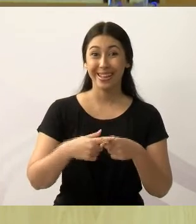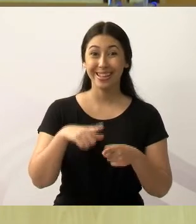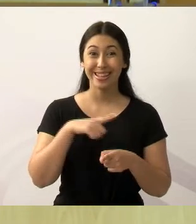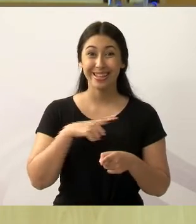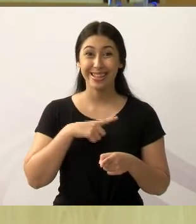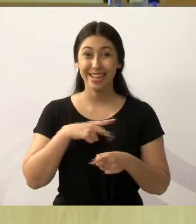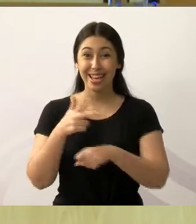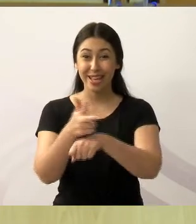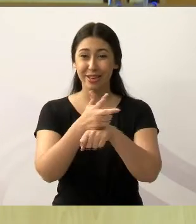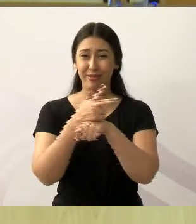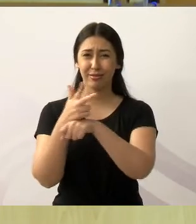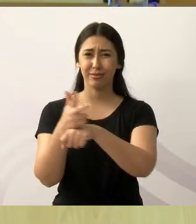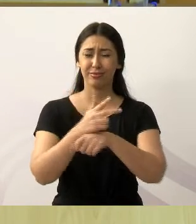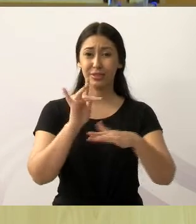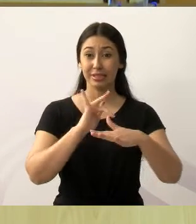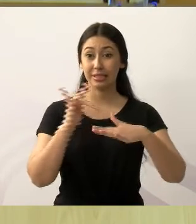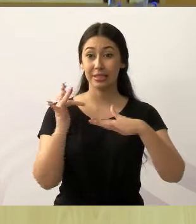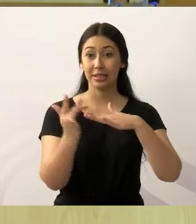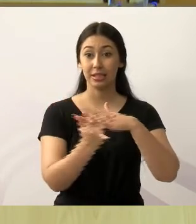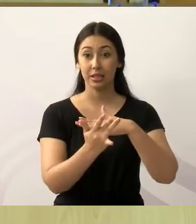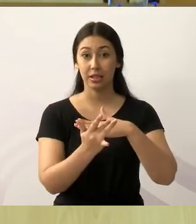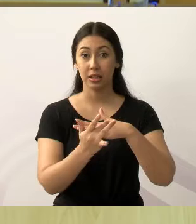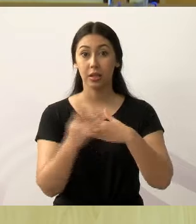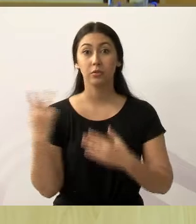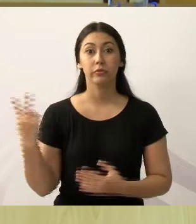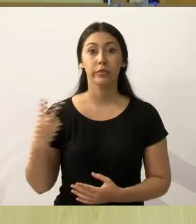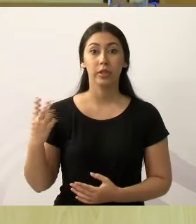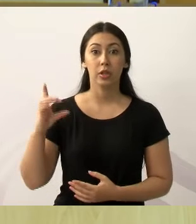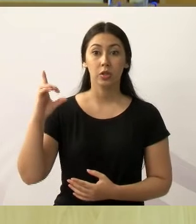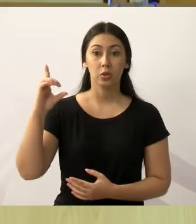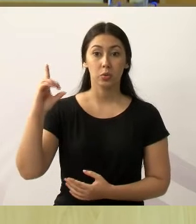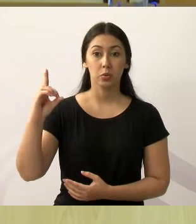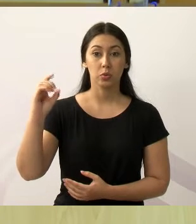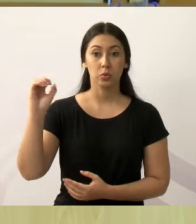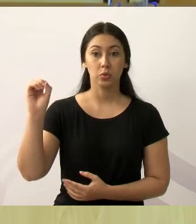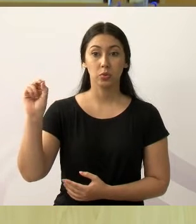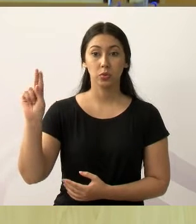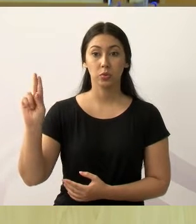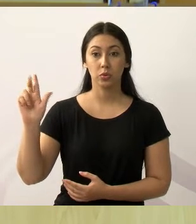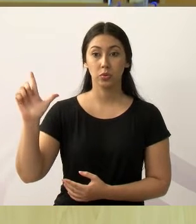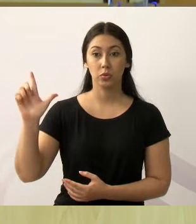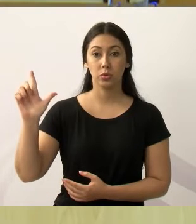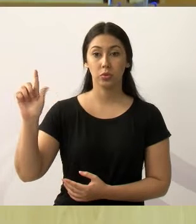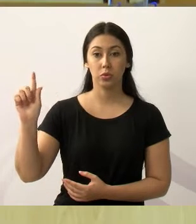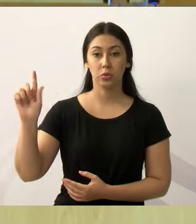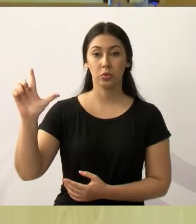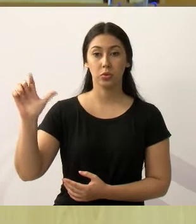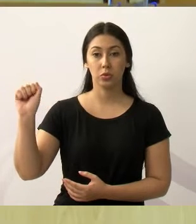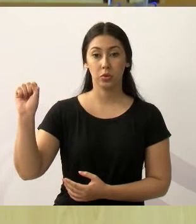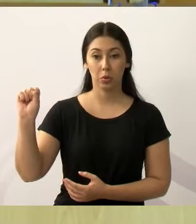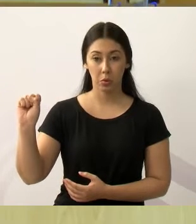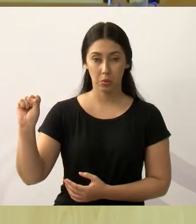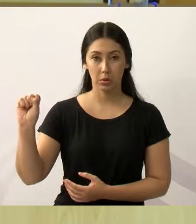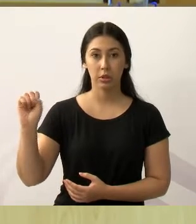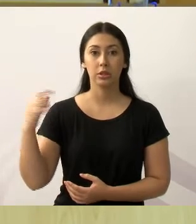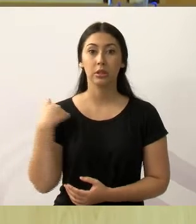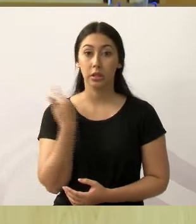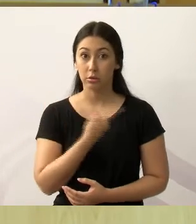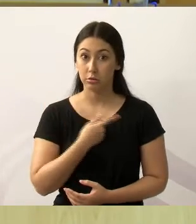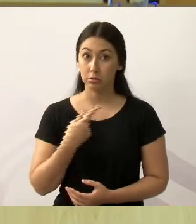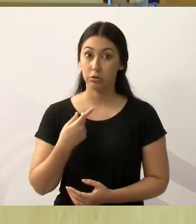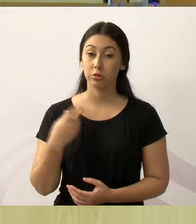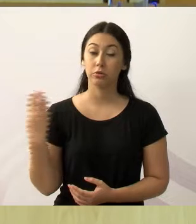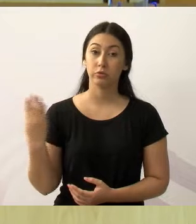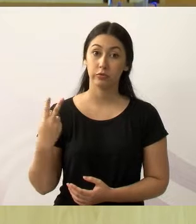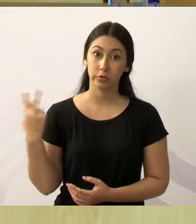um vídeo na rede social do vereador douglas carbonne do município de taubaté nós vereadores da câmara municipal de jacareí